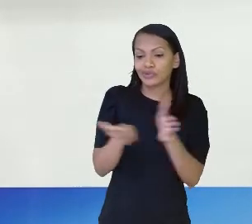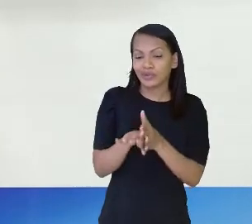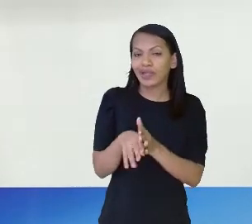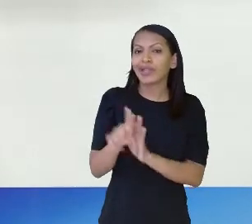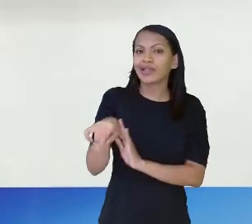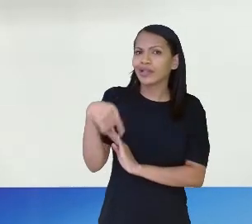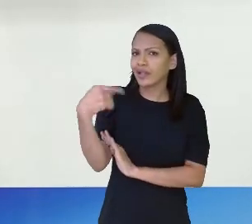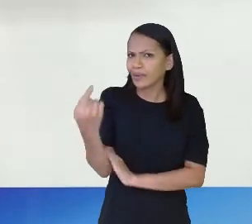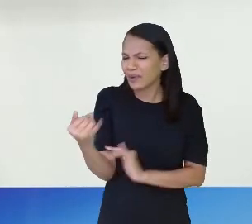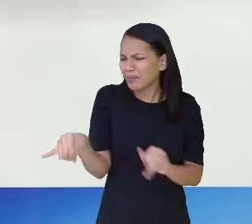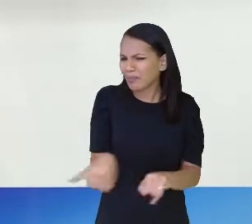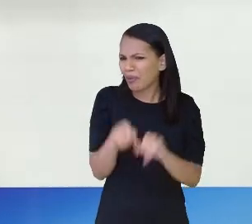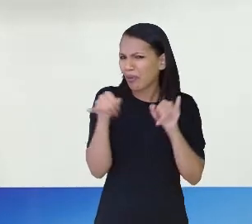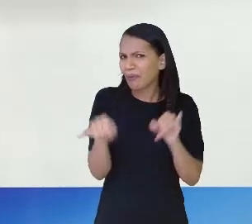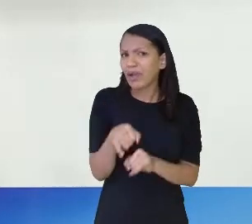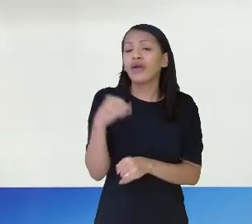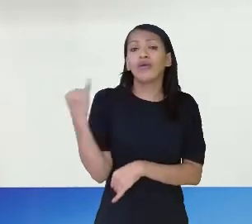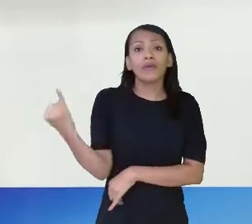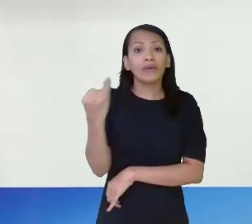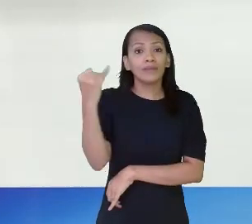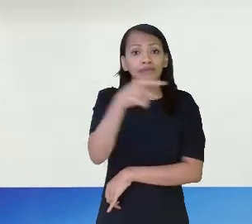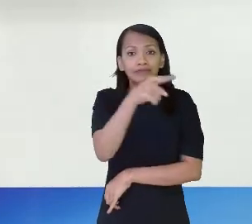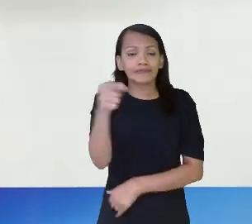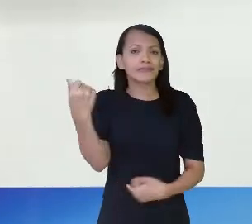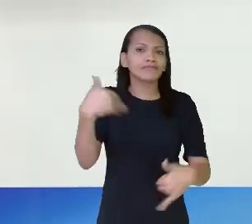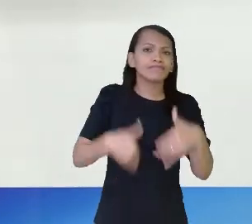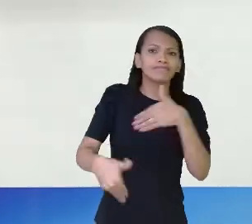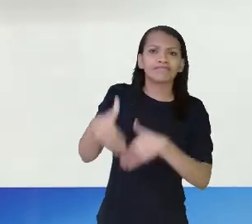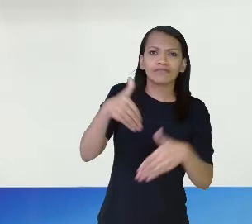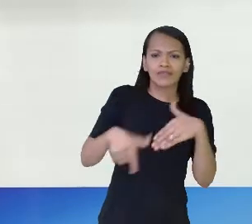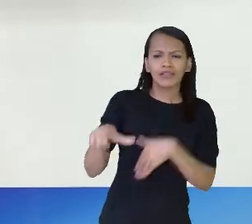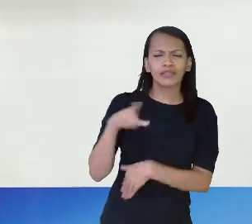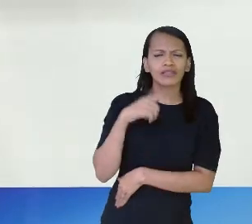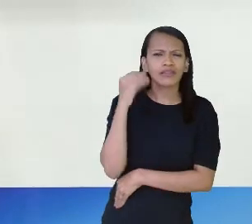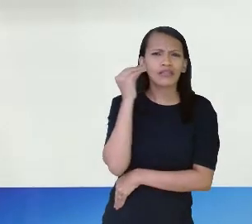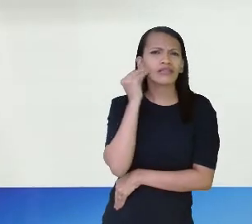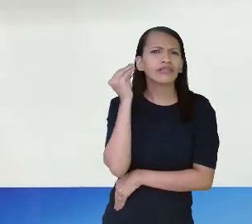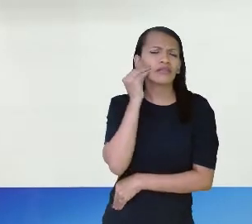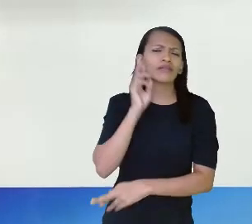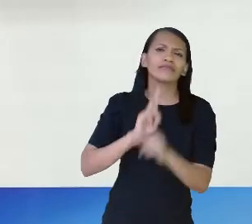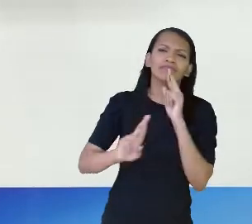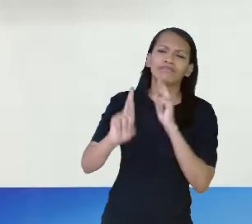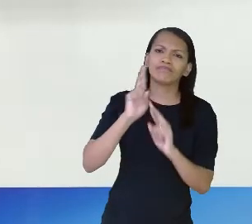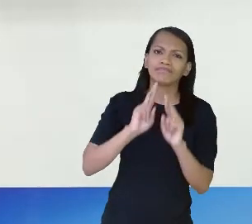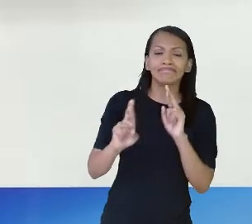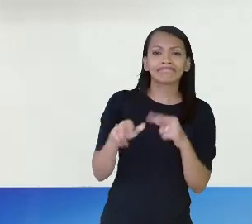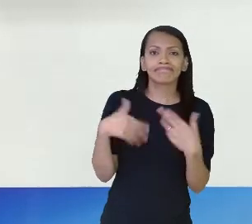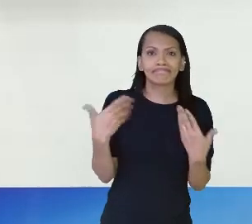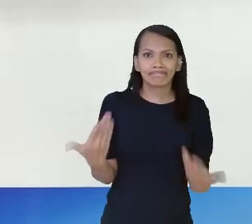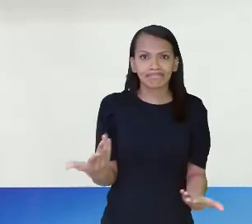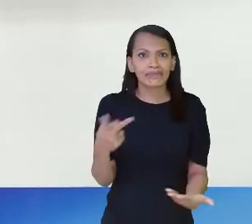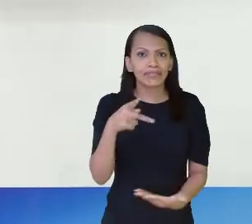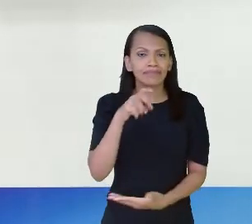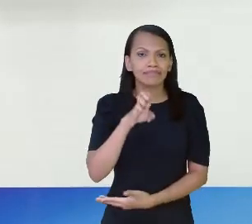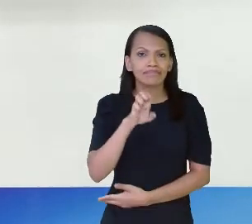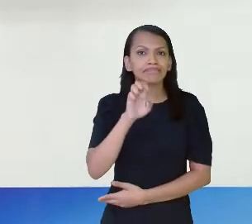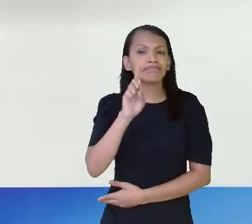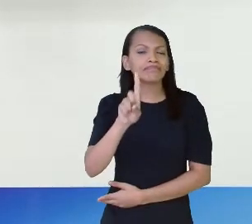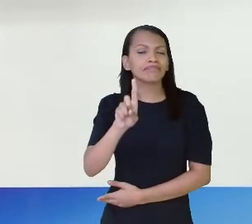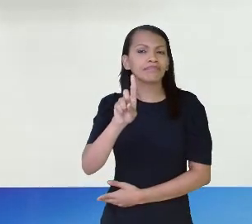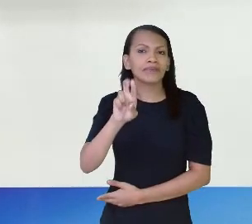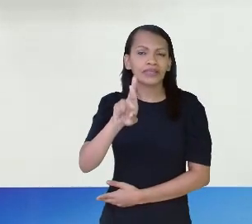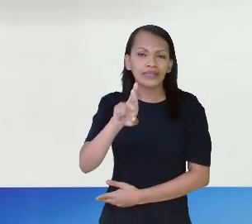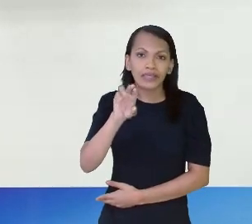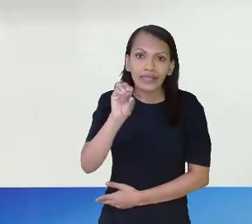O que importa é você participar, você tentar responder. Será que Pedro está certo? Será que